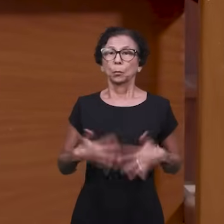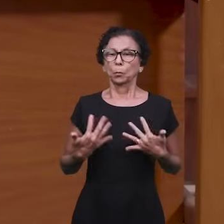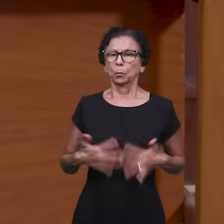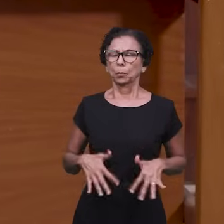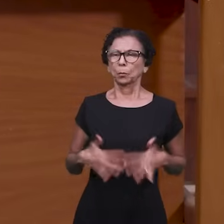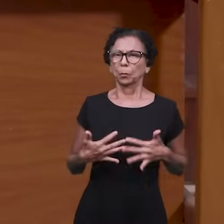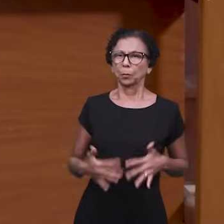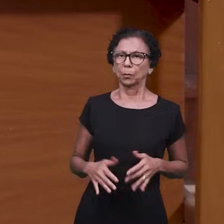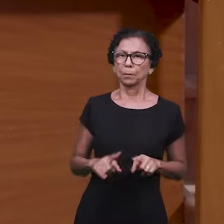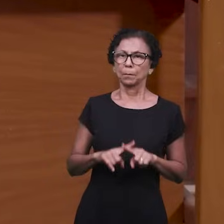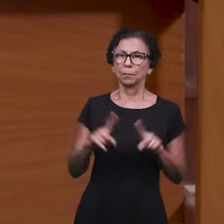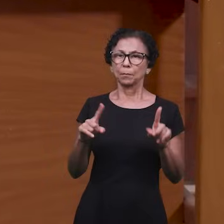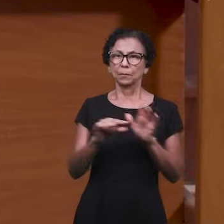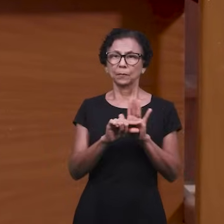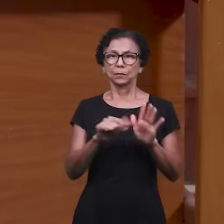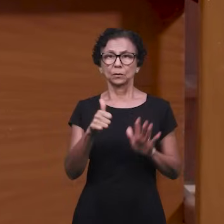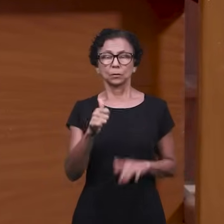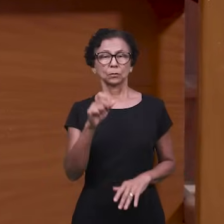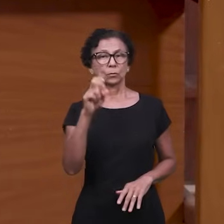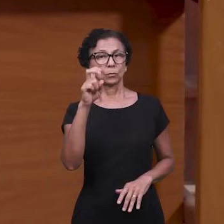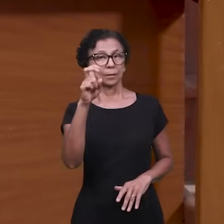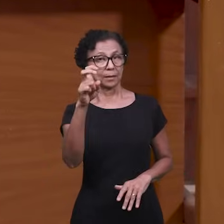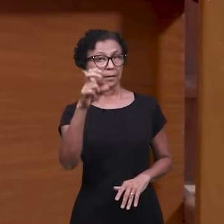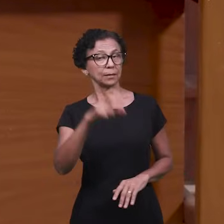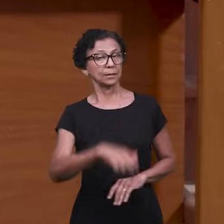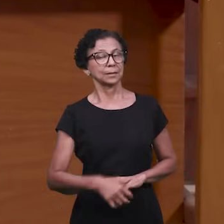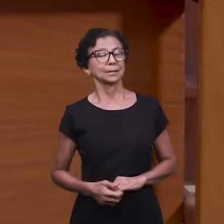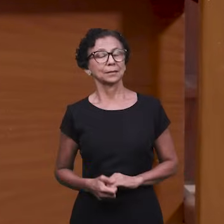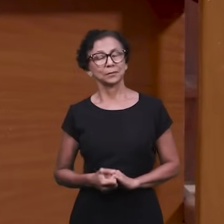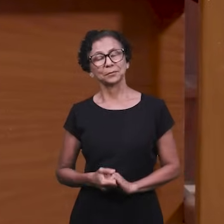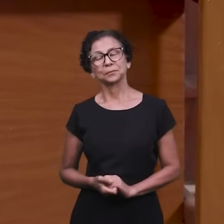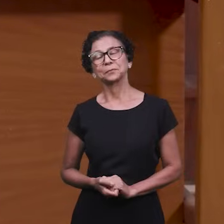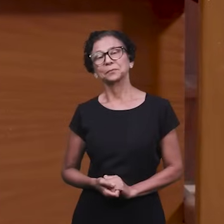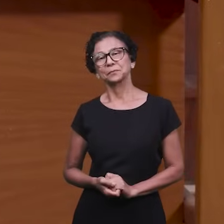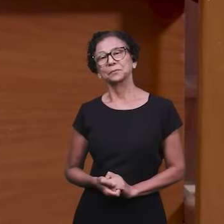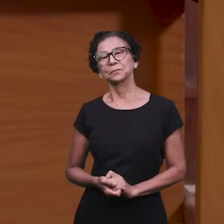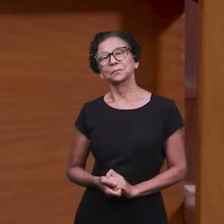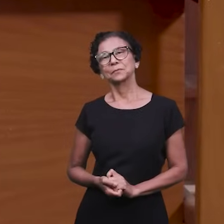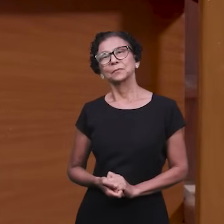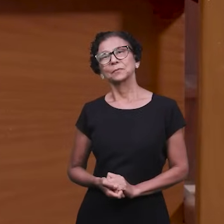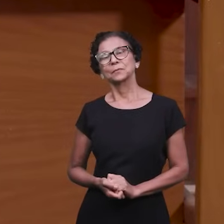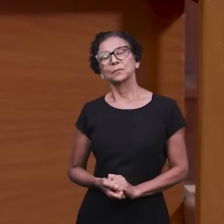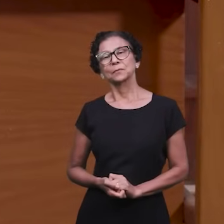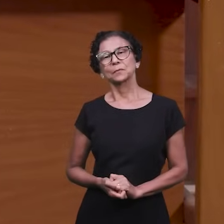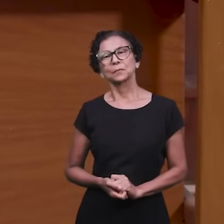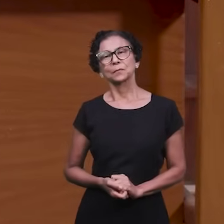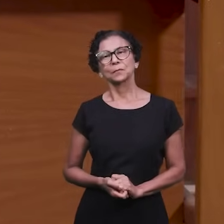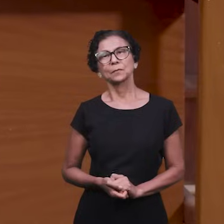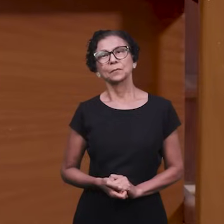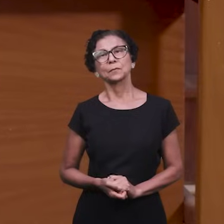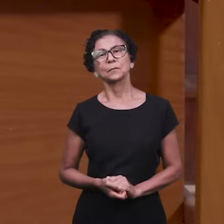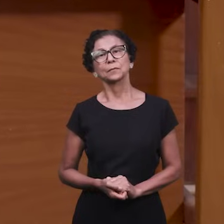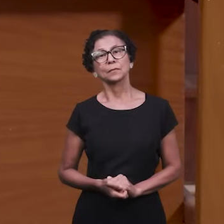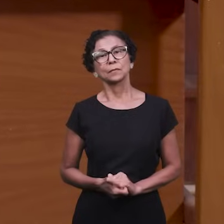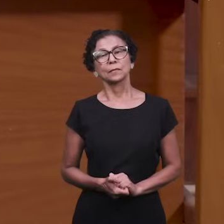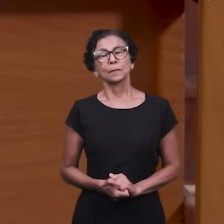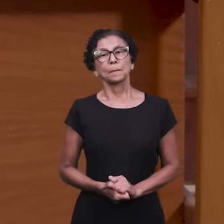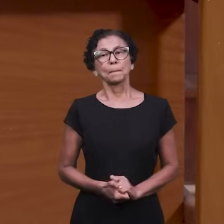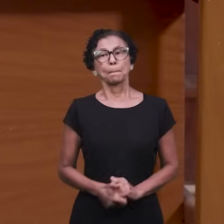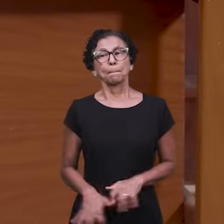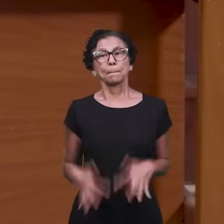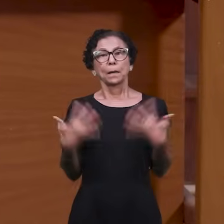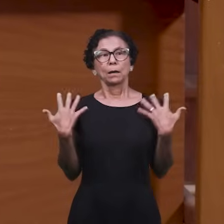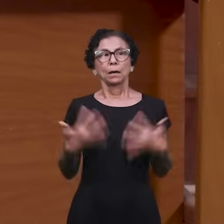partir do versículo 15, ele trata exatamente, propriamente dita, da grande tribulação, que é